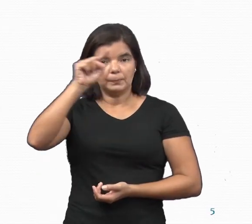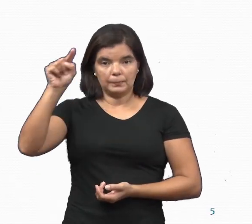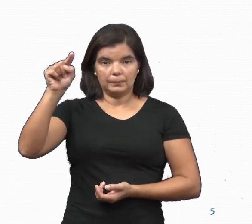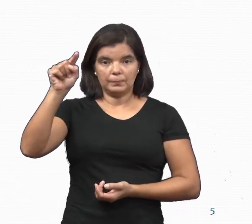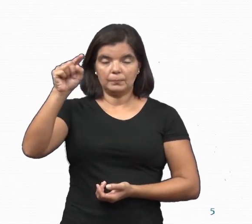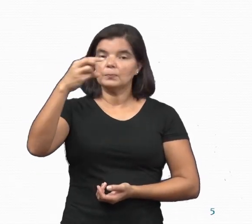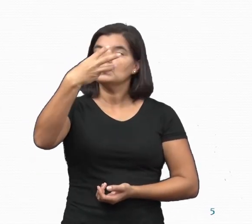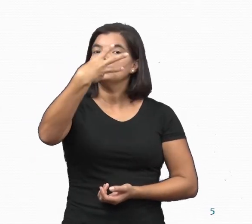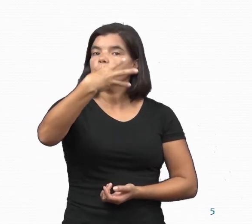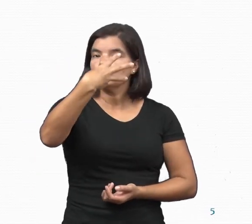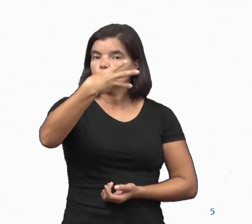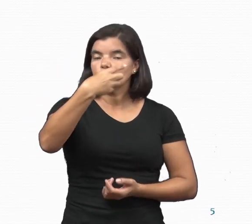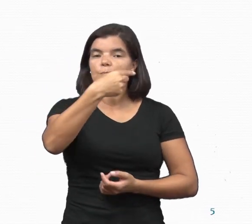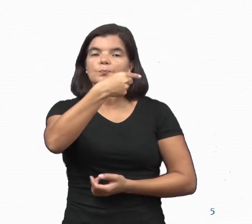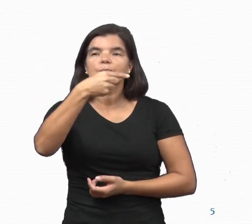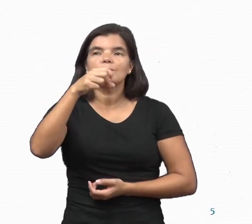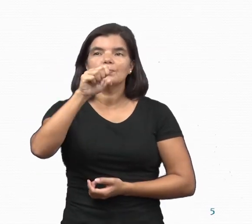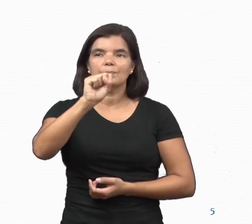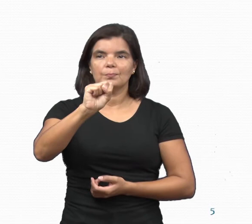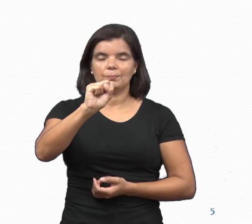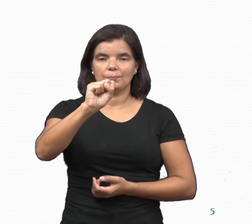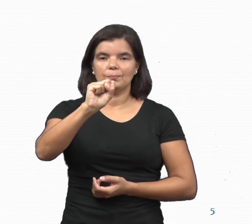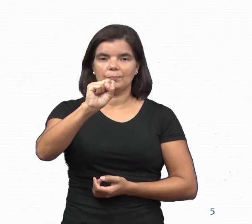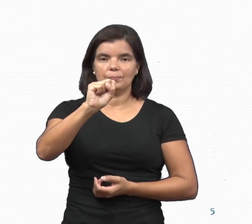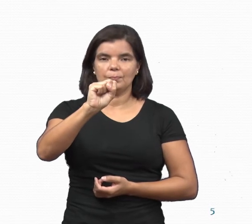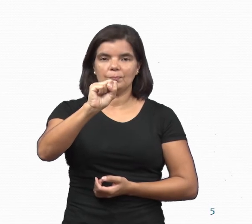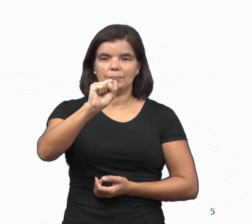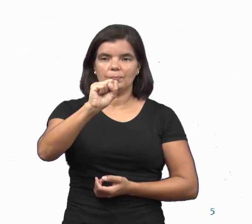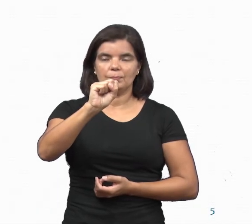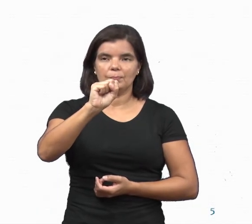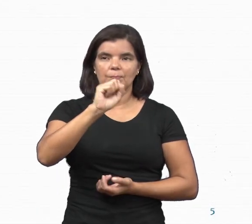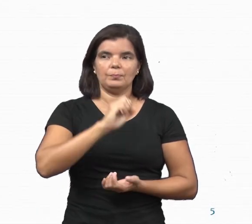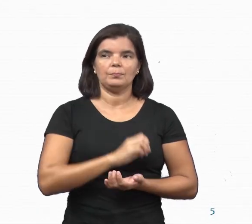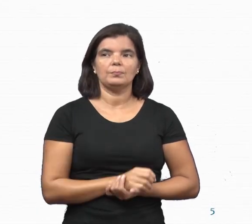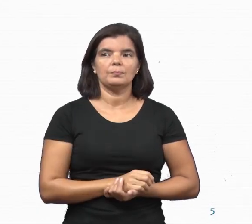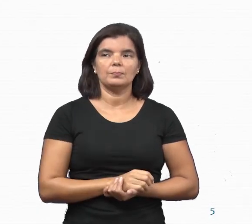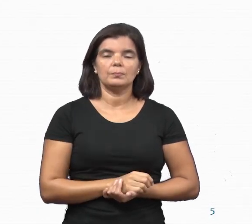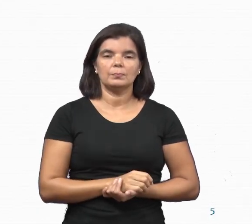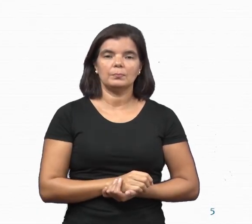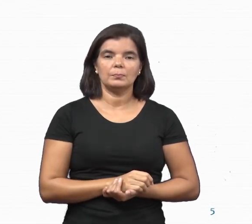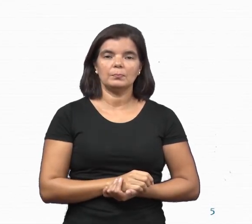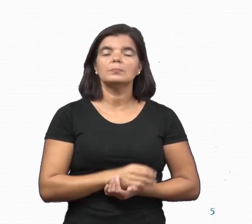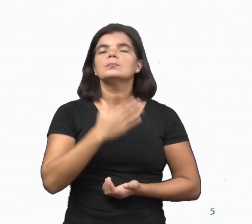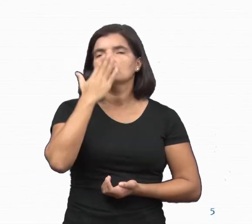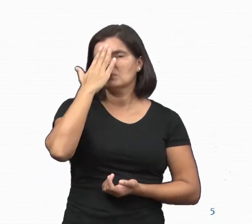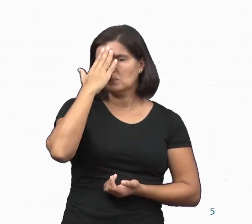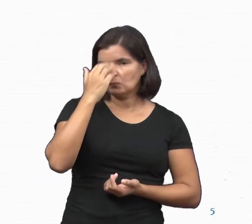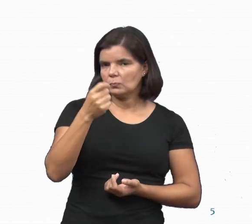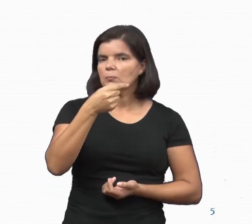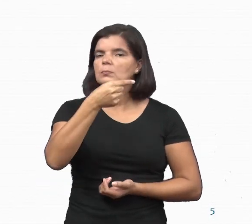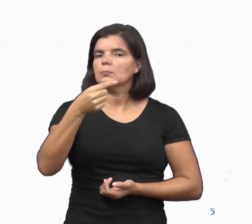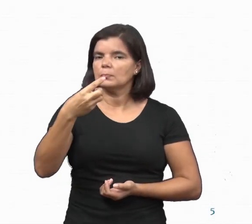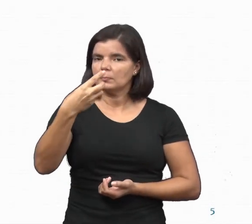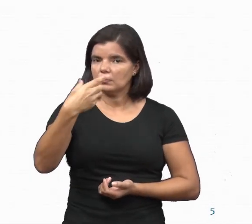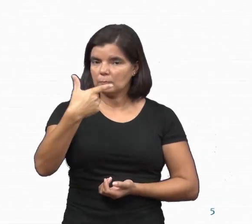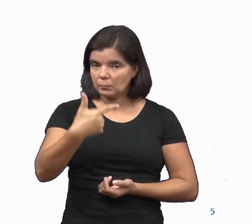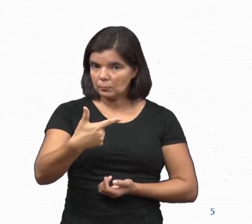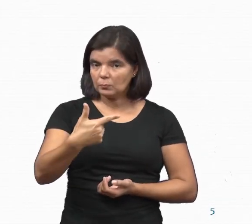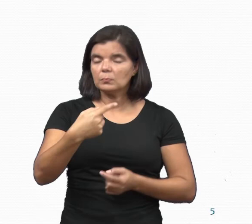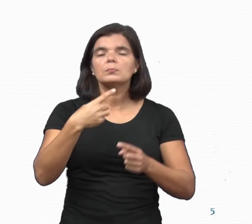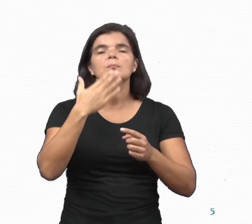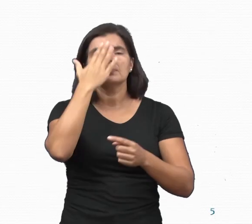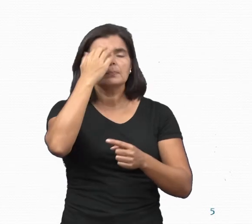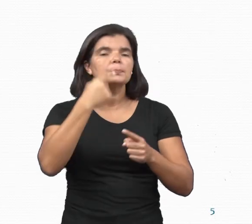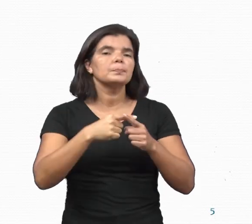Raiz cúbica de menos 8. Eu vou fazer aqui no cantinho, ó. Eu sei que vai dar menos 2, e eu vou mostrar para vocês por